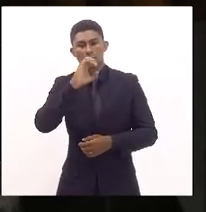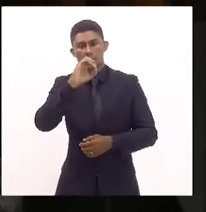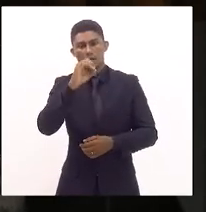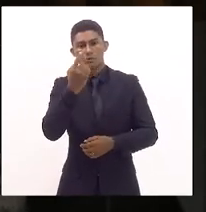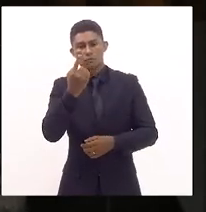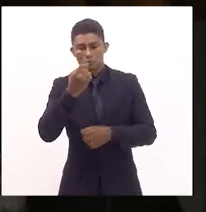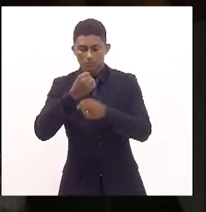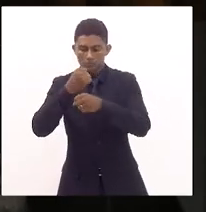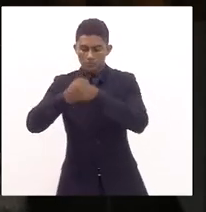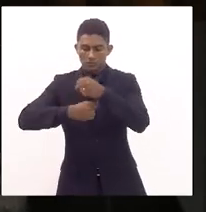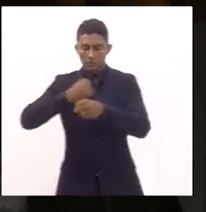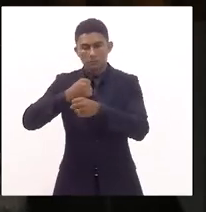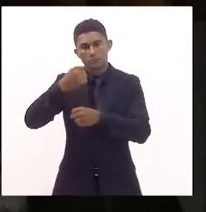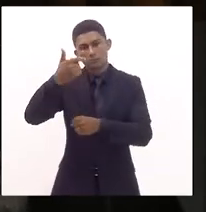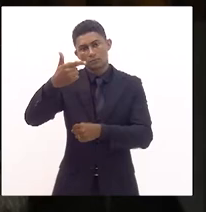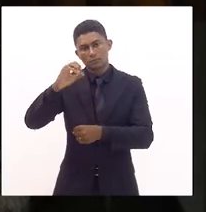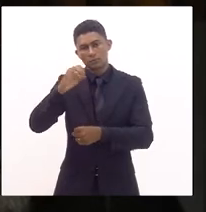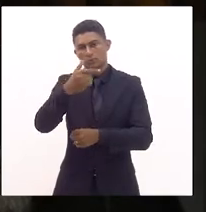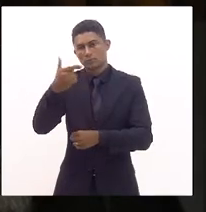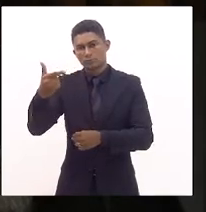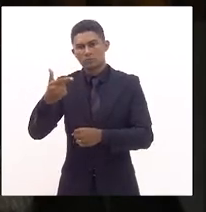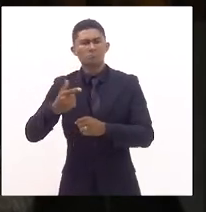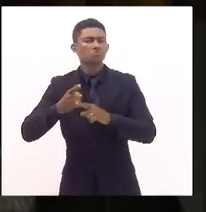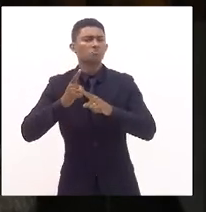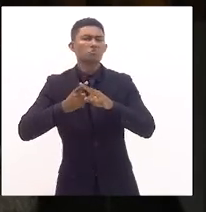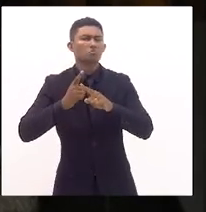01/2022. Por que, deputada Alana?